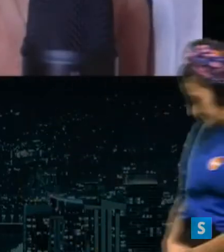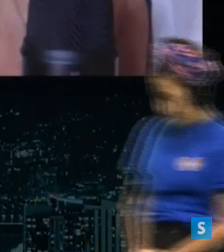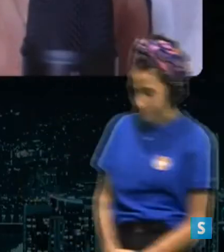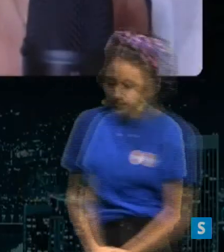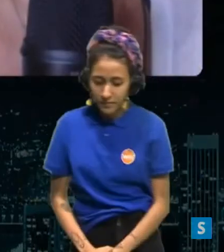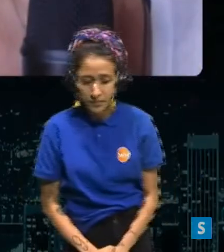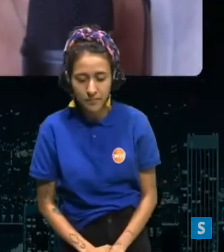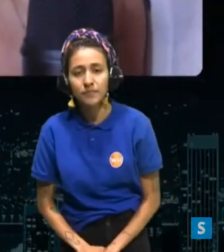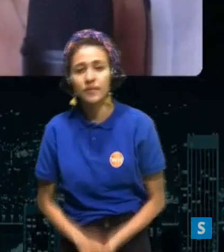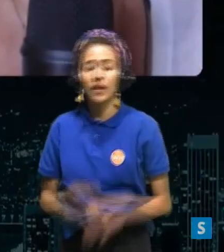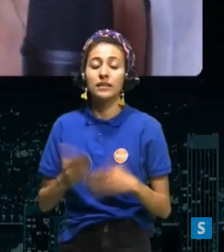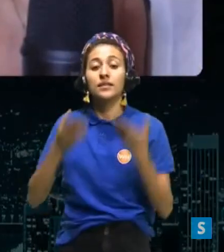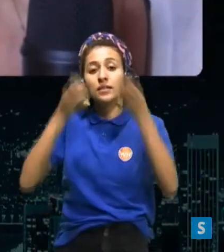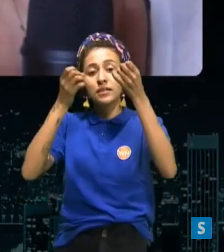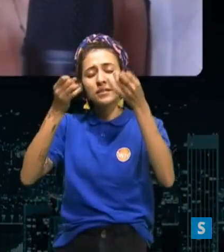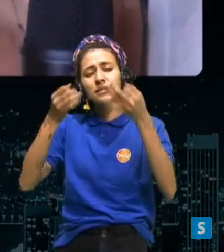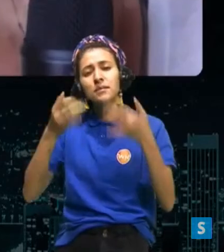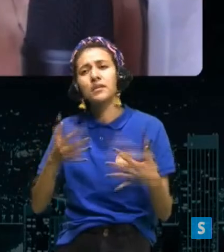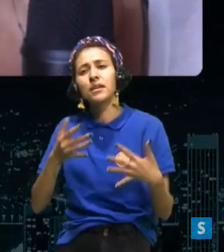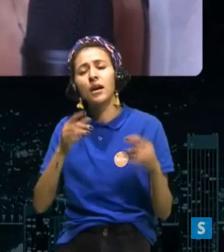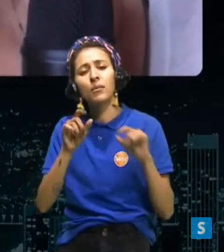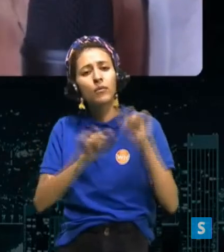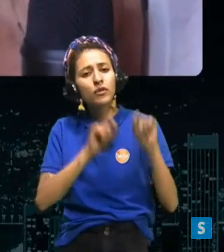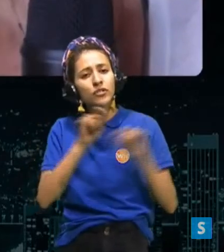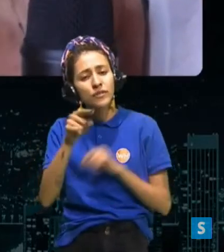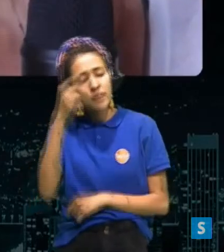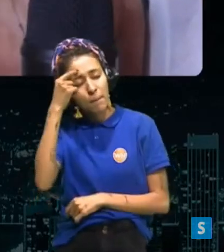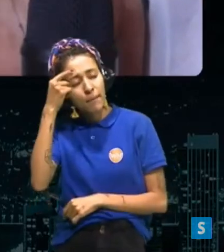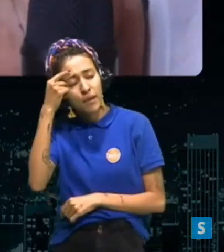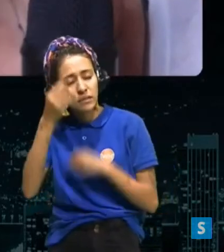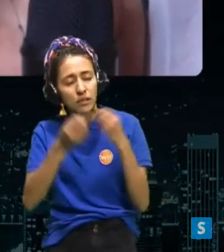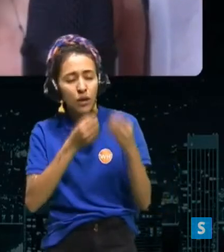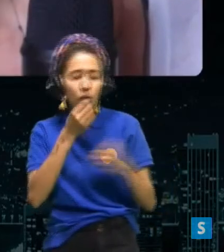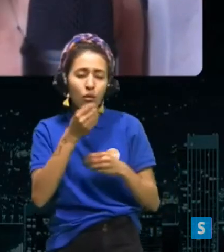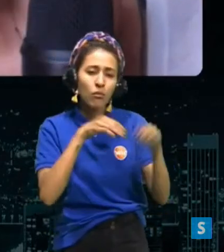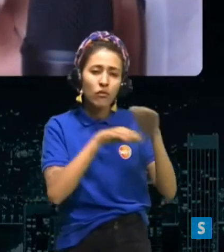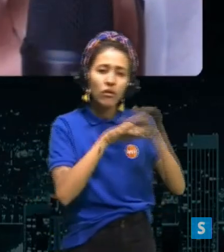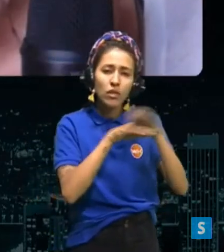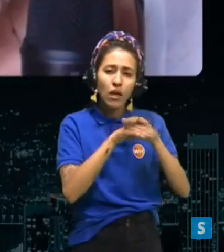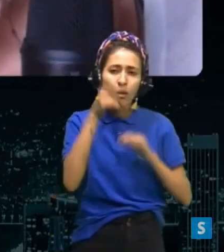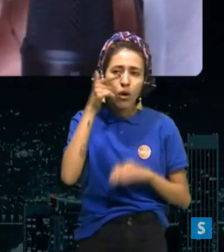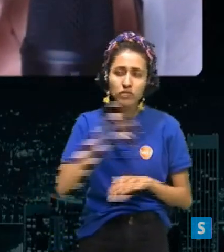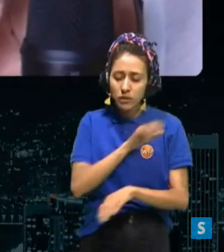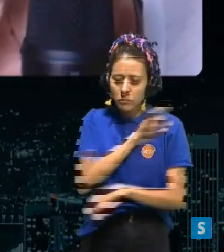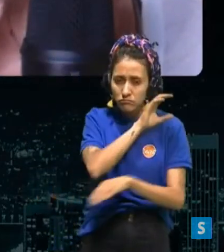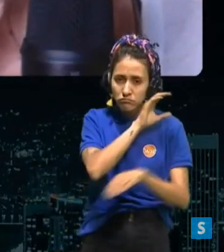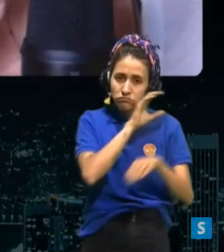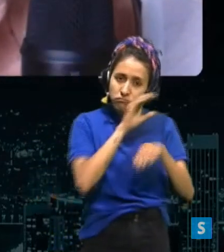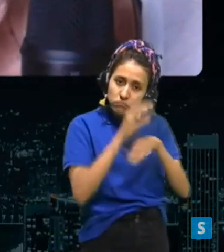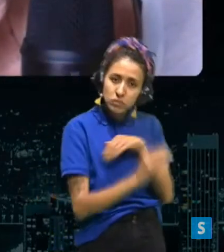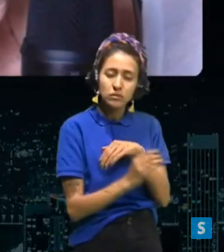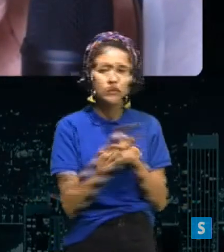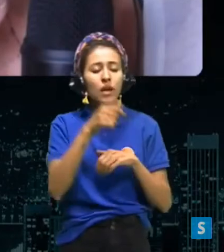um dos motivos que vocês encontram para investir no fundador o que mais vocês avaliam